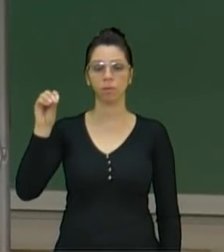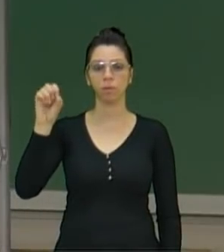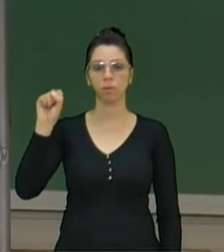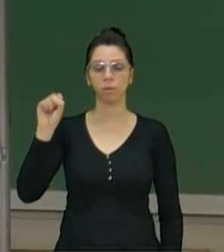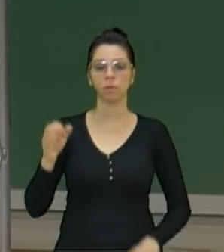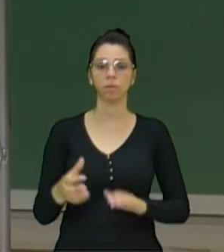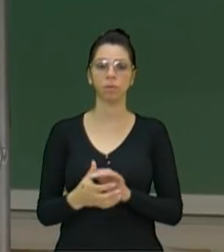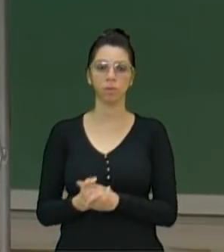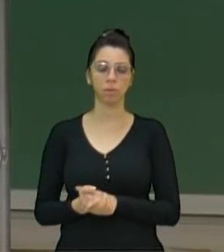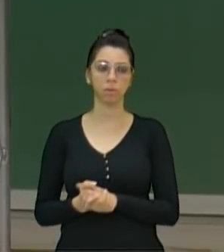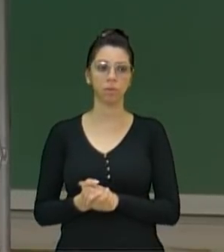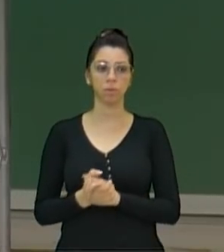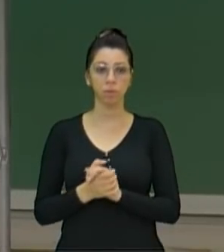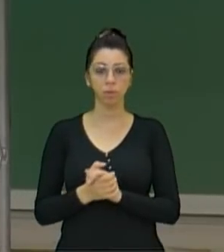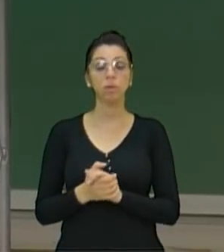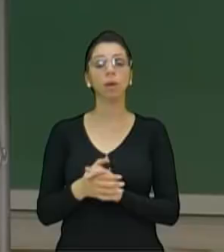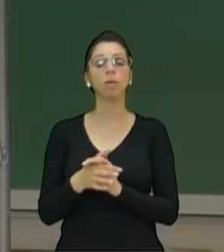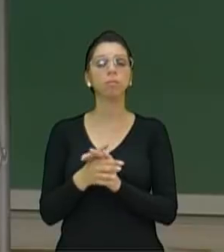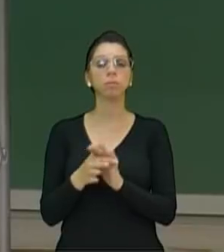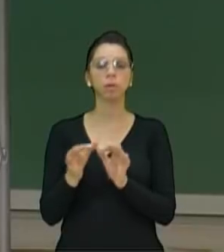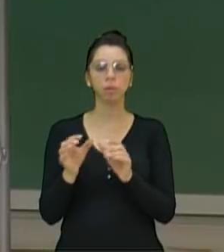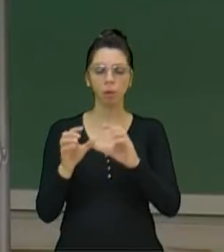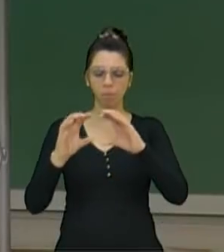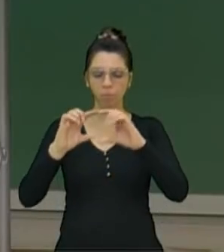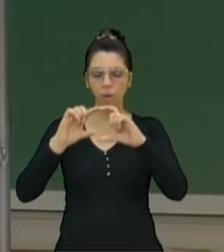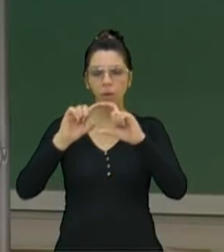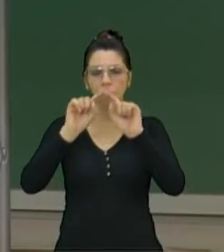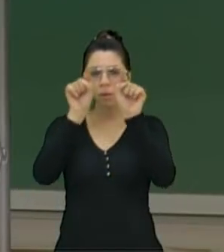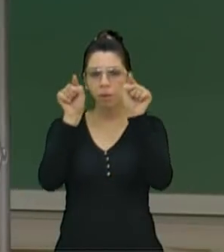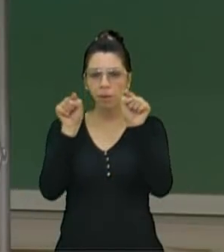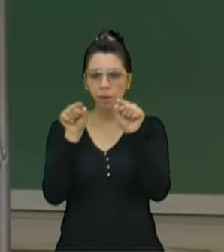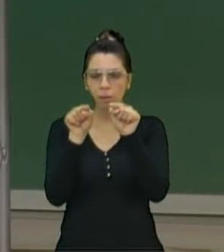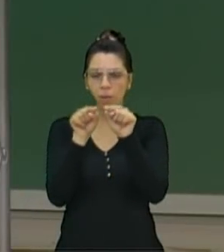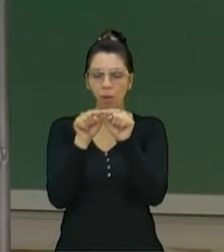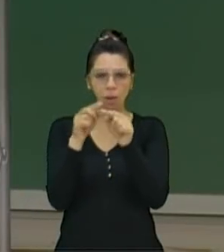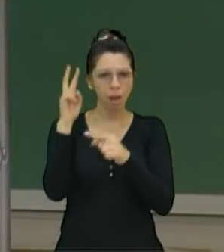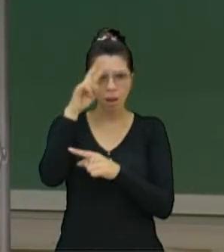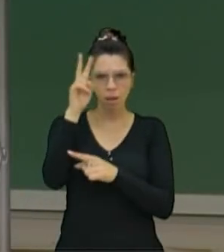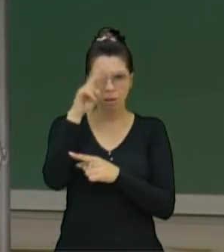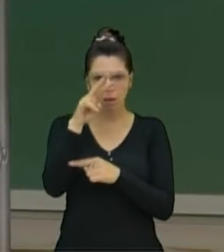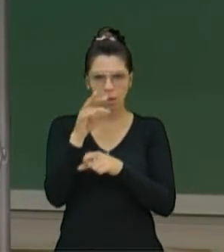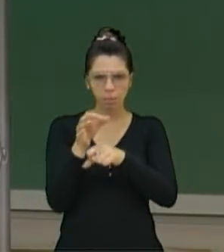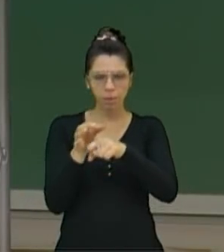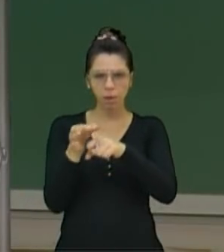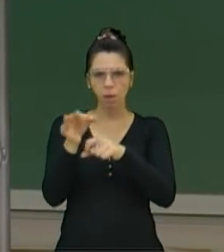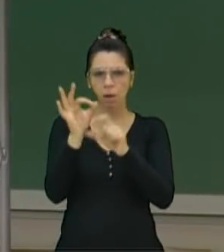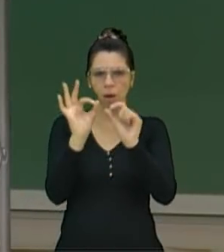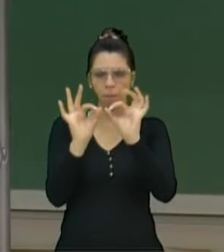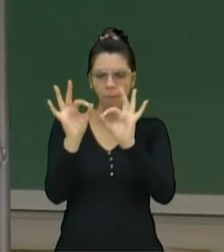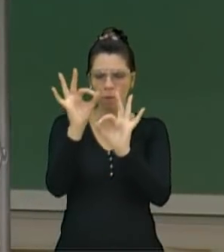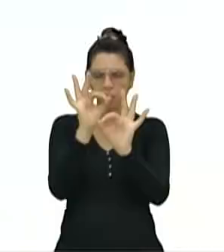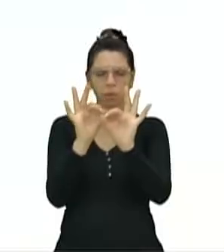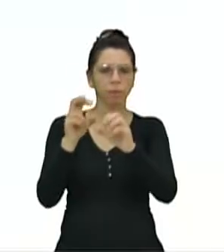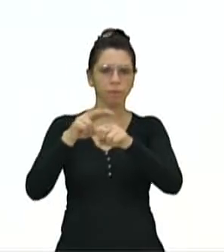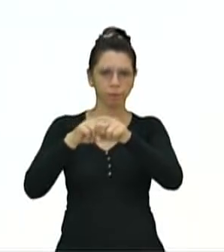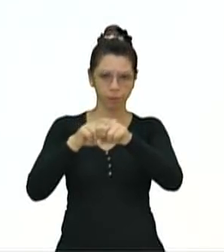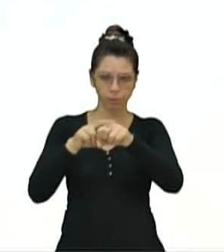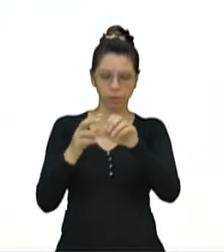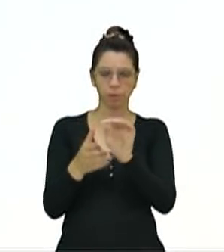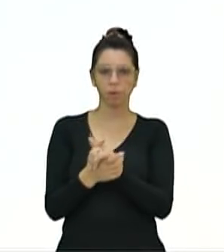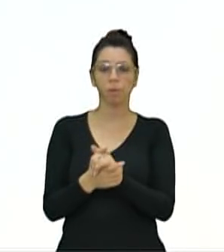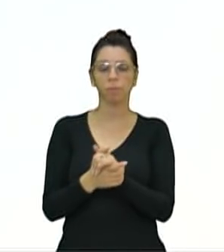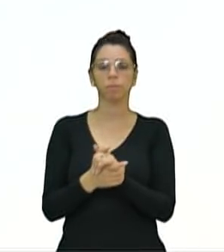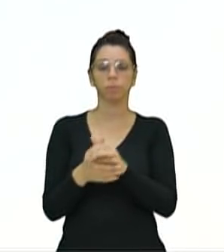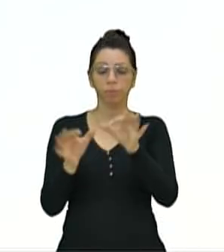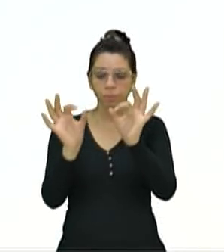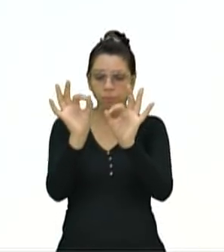estruturas arredondadas, lembram daquelas bolinhas verdinhas do início da aula? São os linfonodos. E eles estão